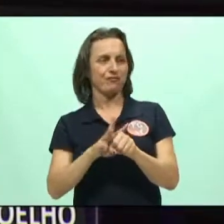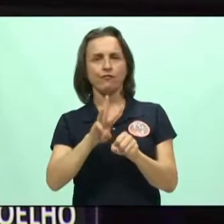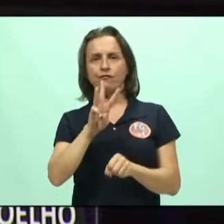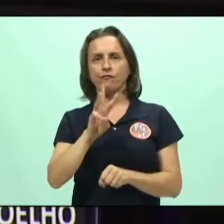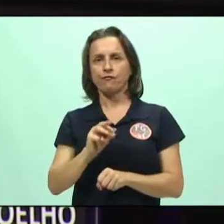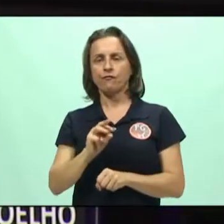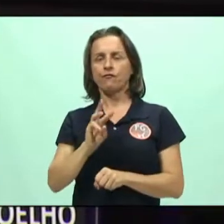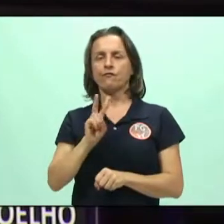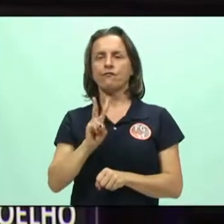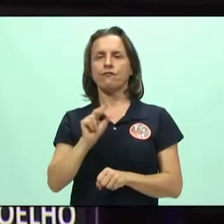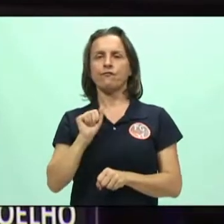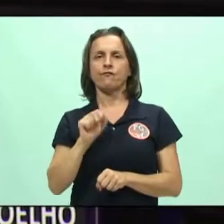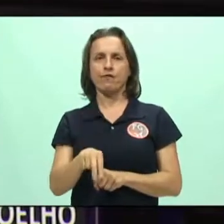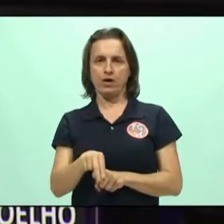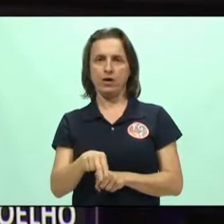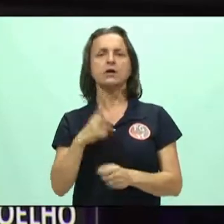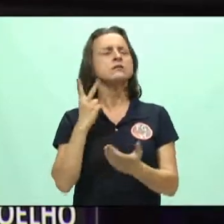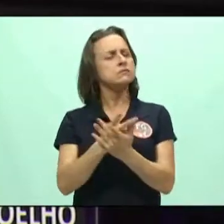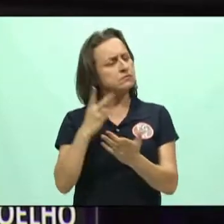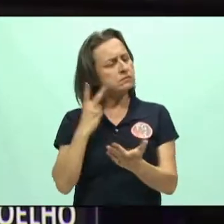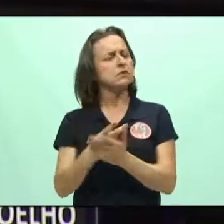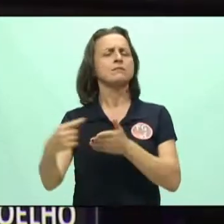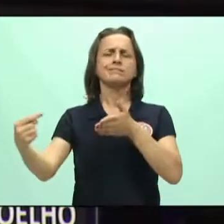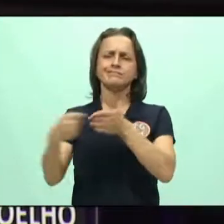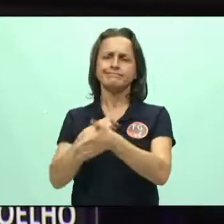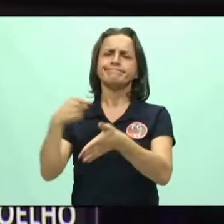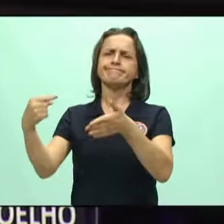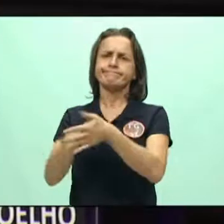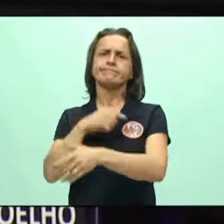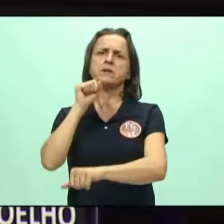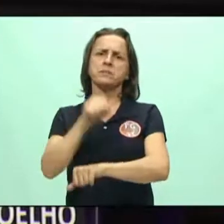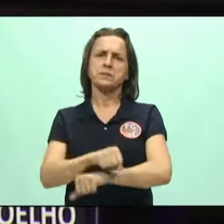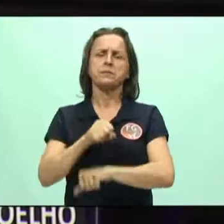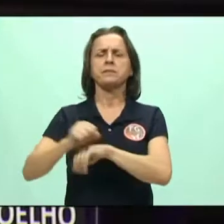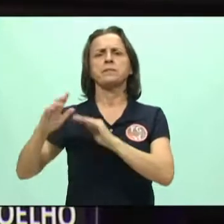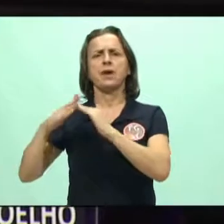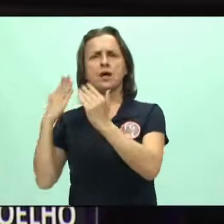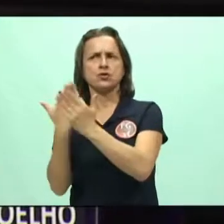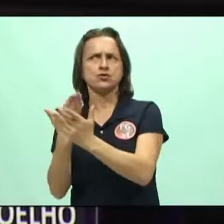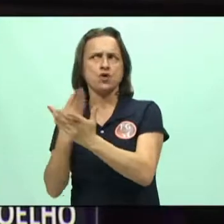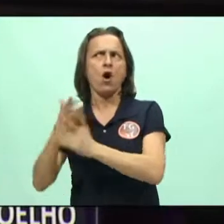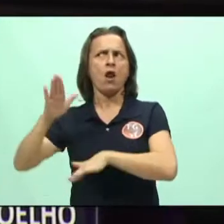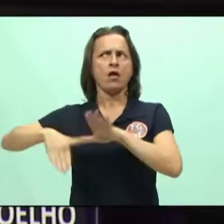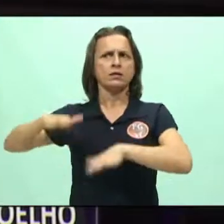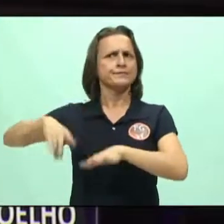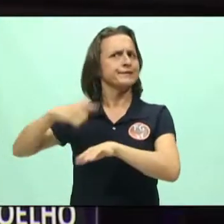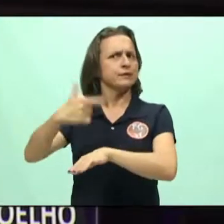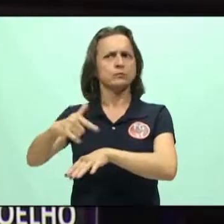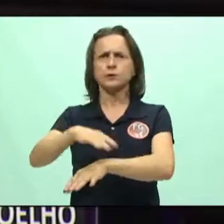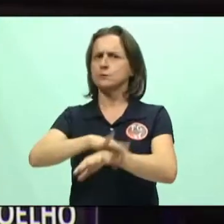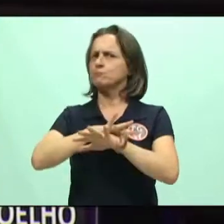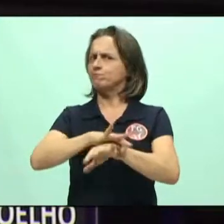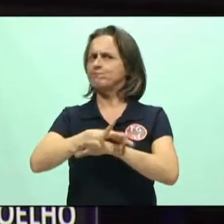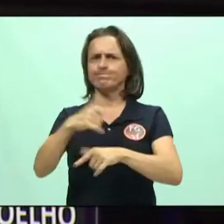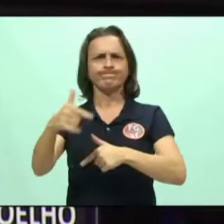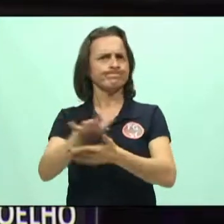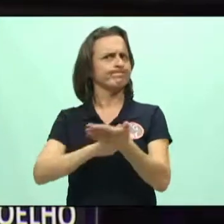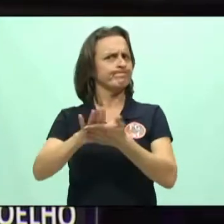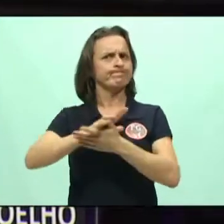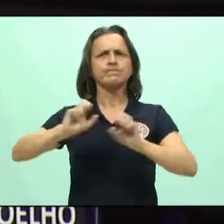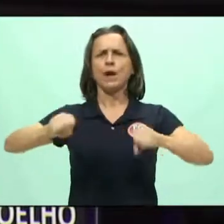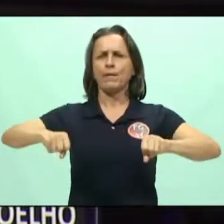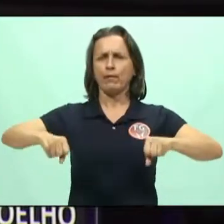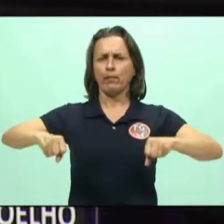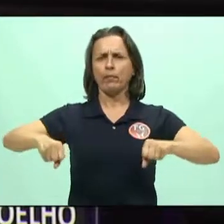questionam muito tá quando tem que parar em colégios e para de uma forma que não não tem segurança motocicletas